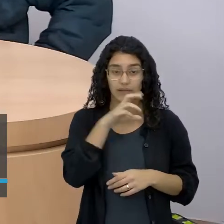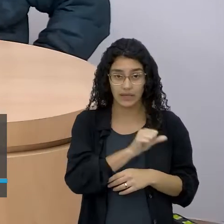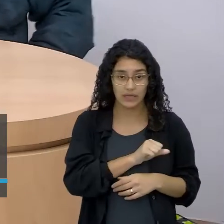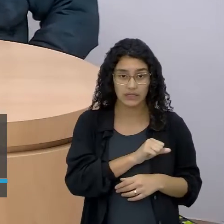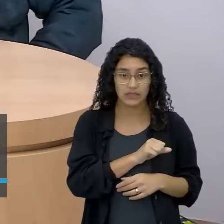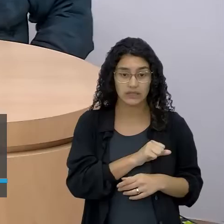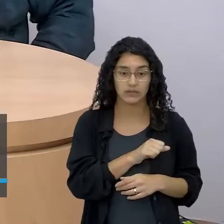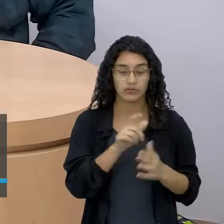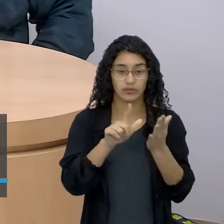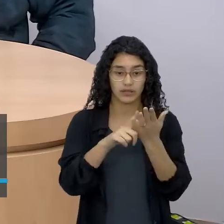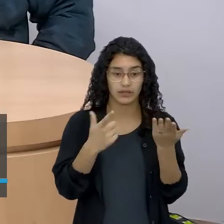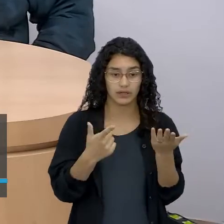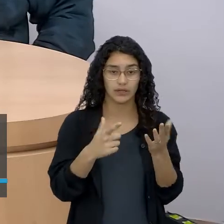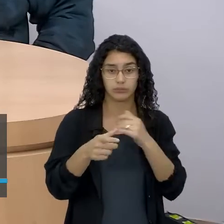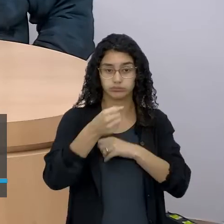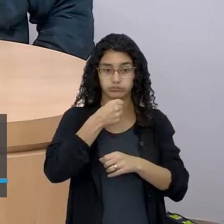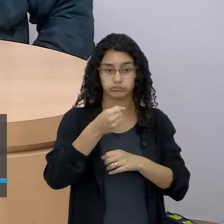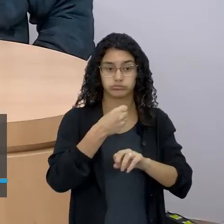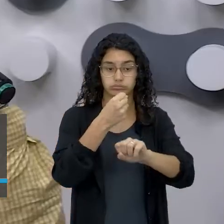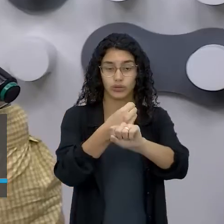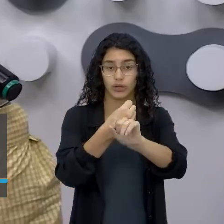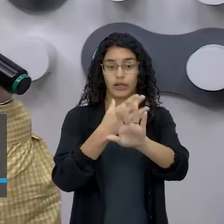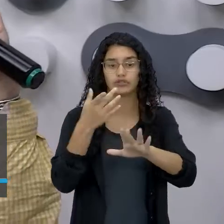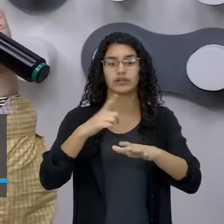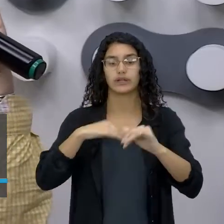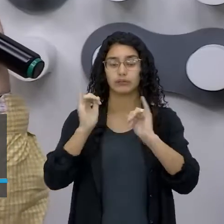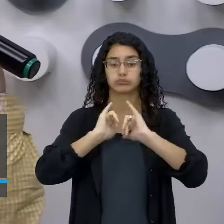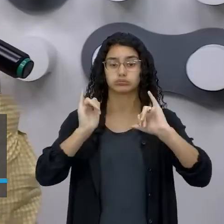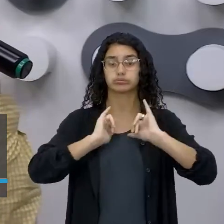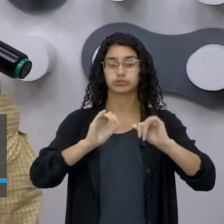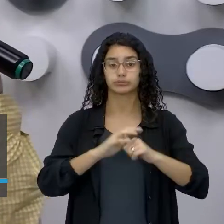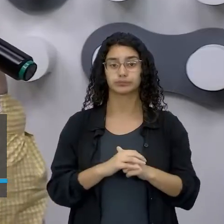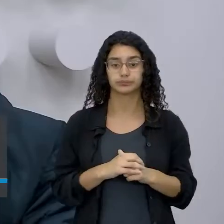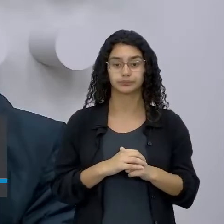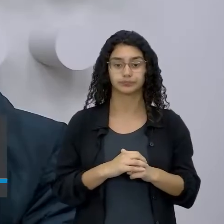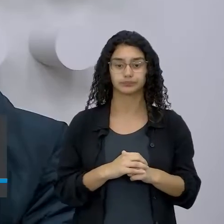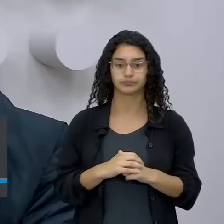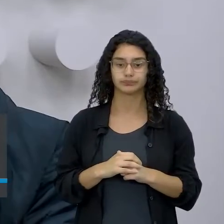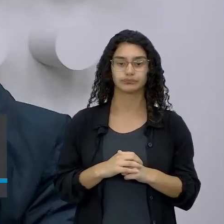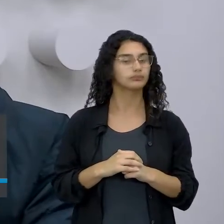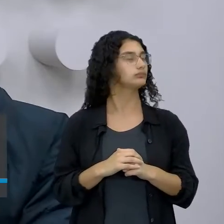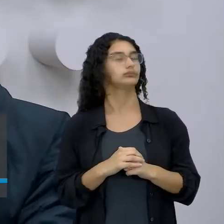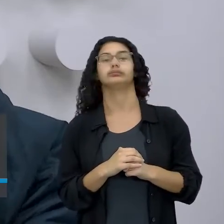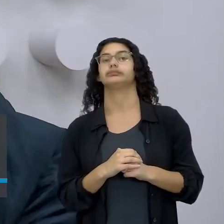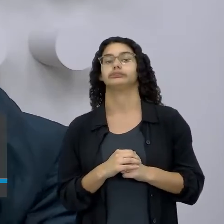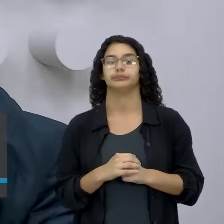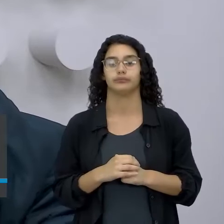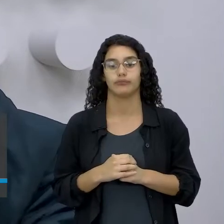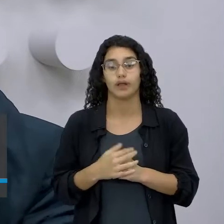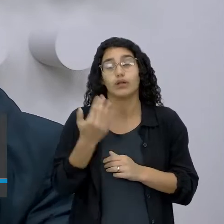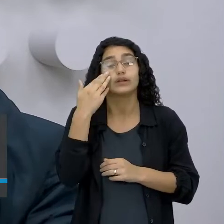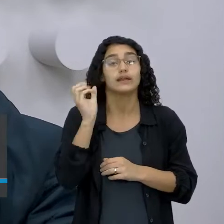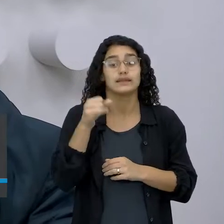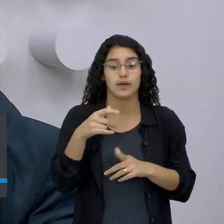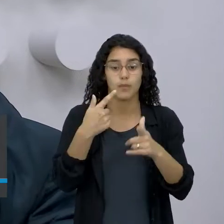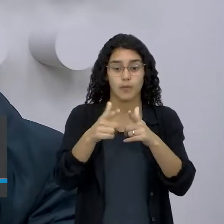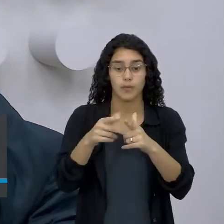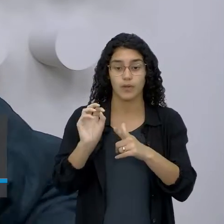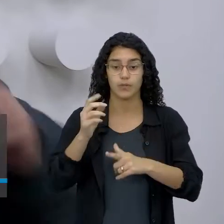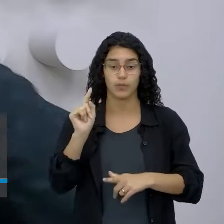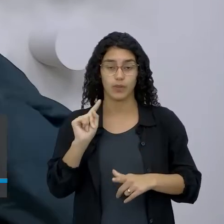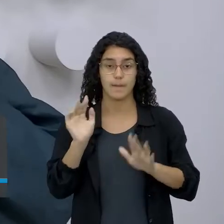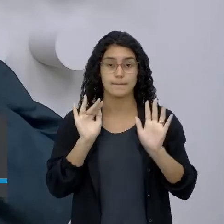jornalismo? De online já dá as notícias. Então, acho que não sei se isso seria um problema ou não, mas